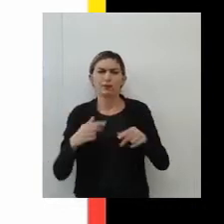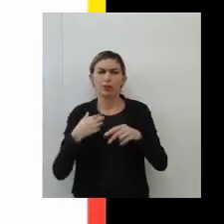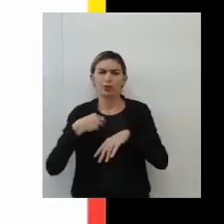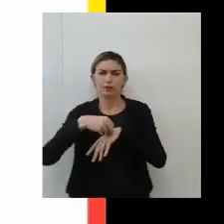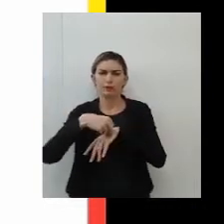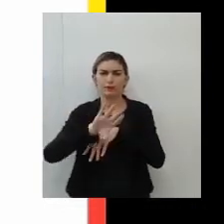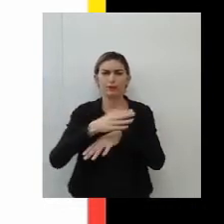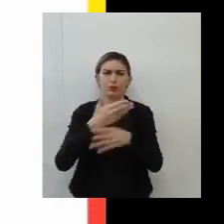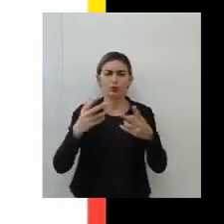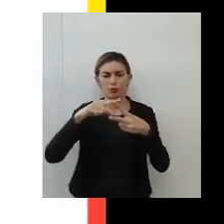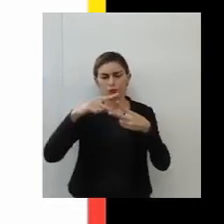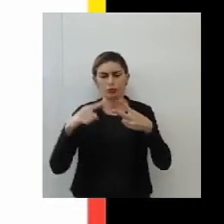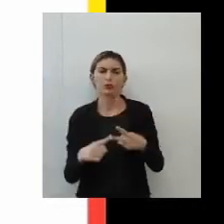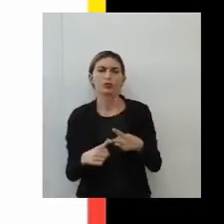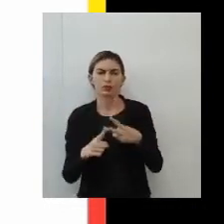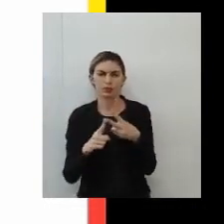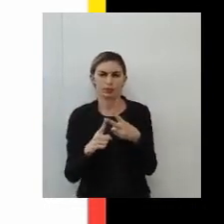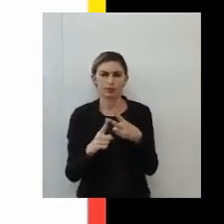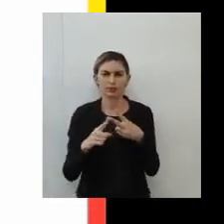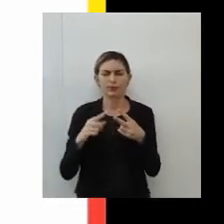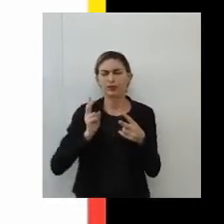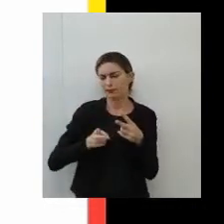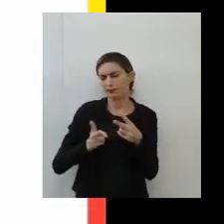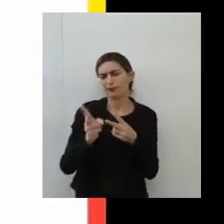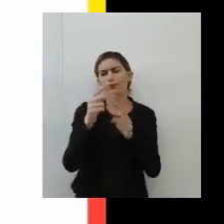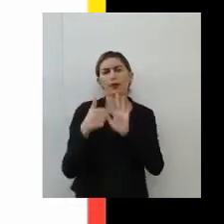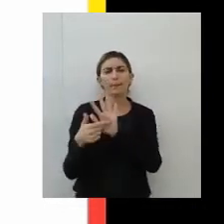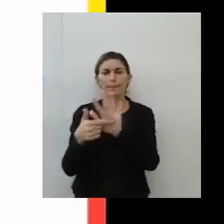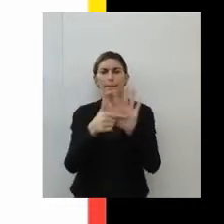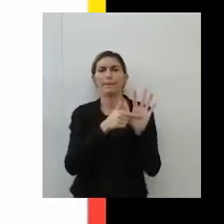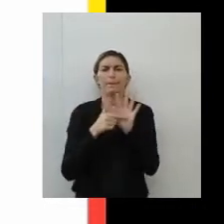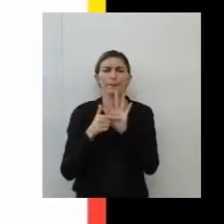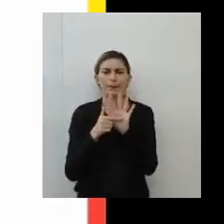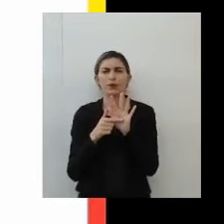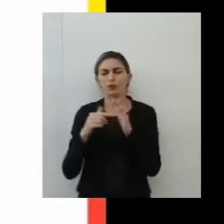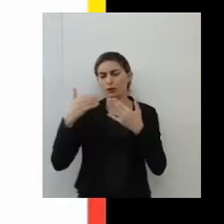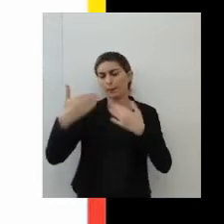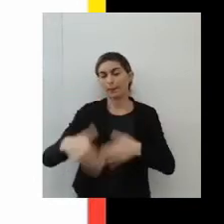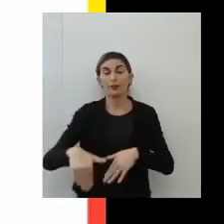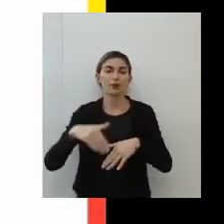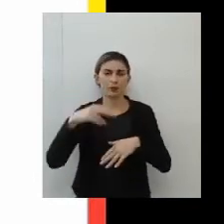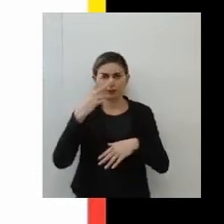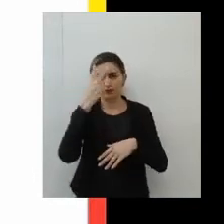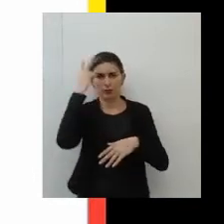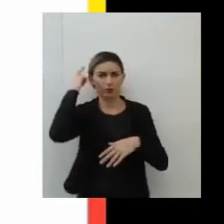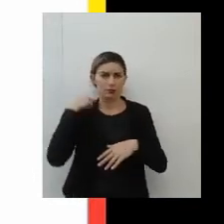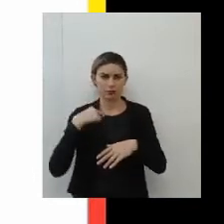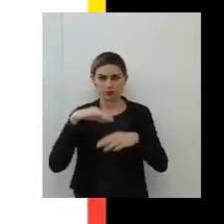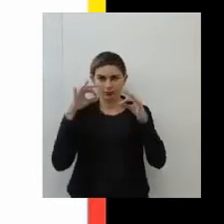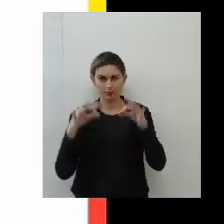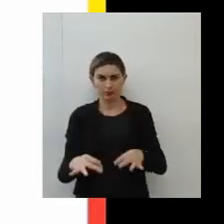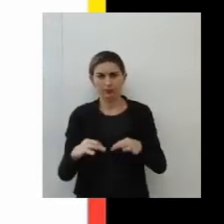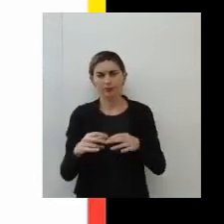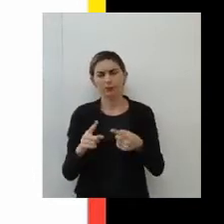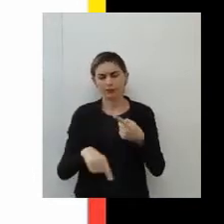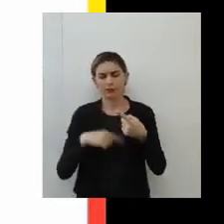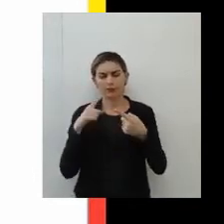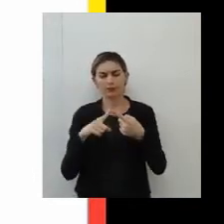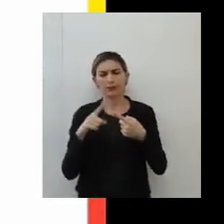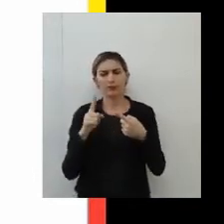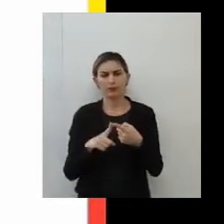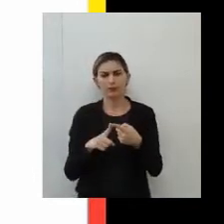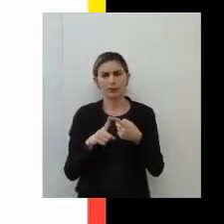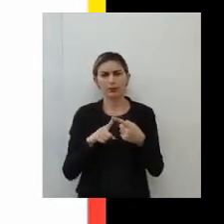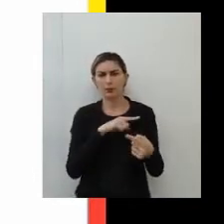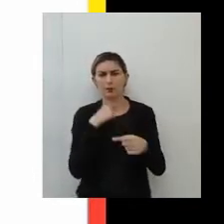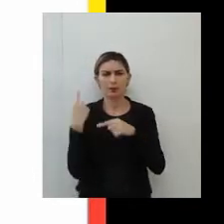vocês duas, que com frequência aparecem nas provas do vestibular. Tá certo? Primeira consequência,